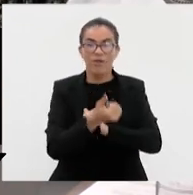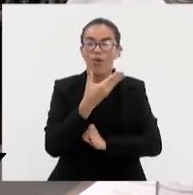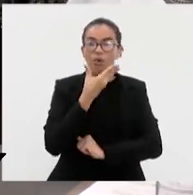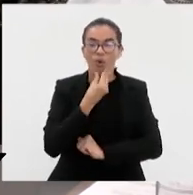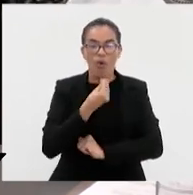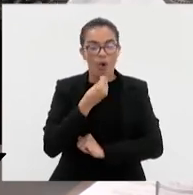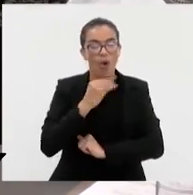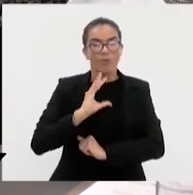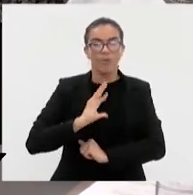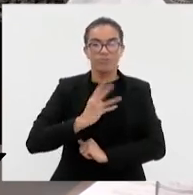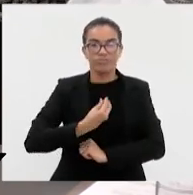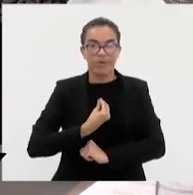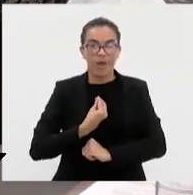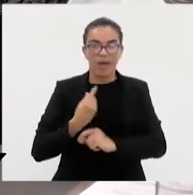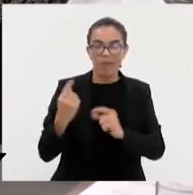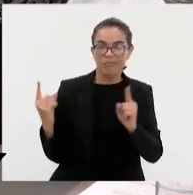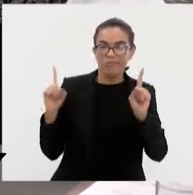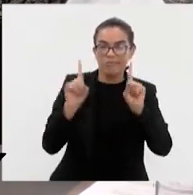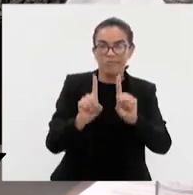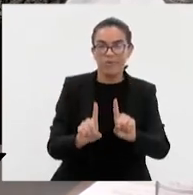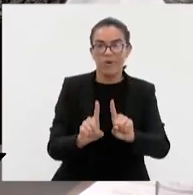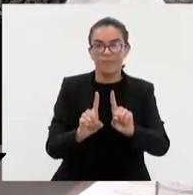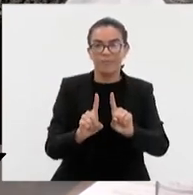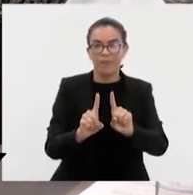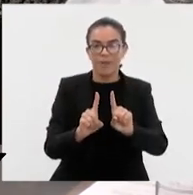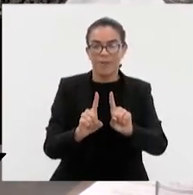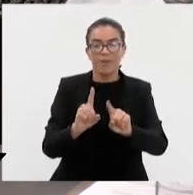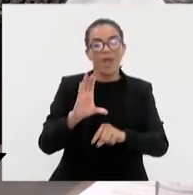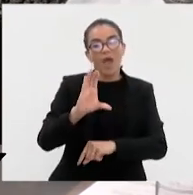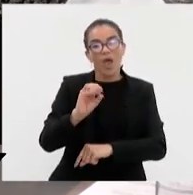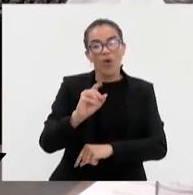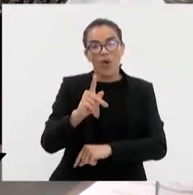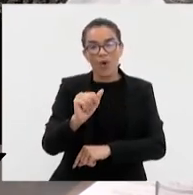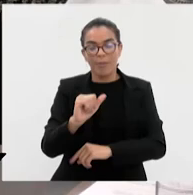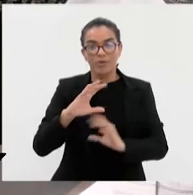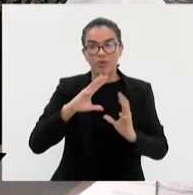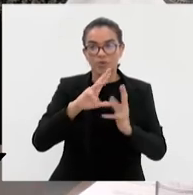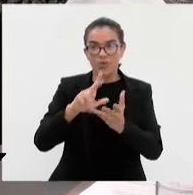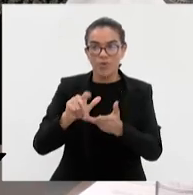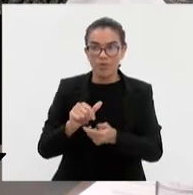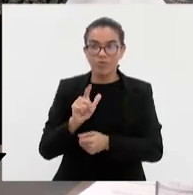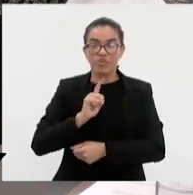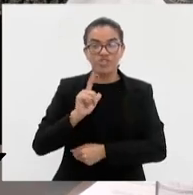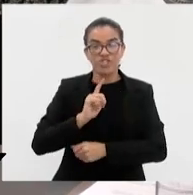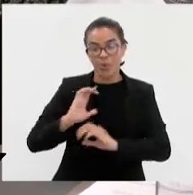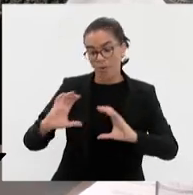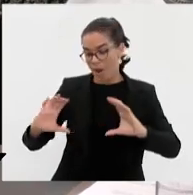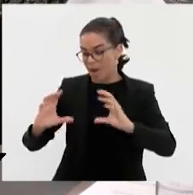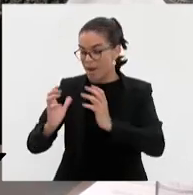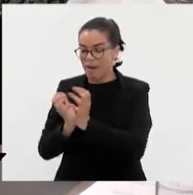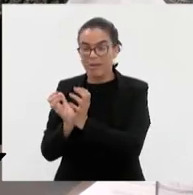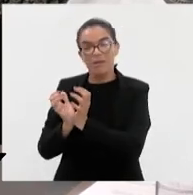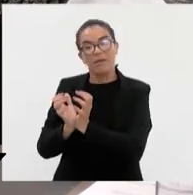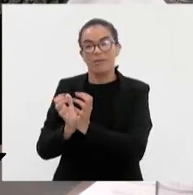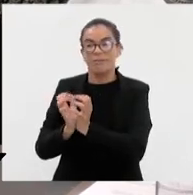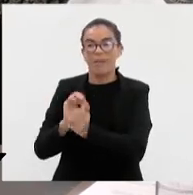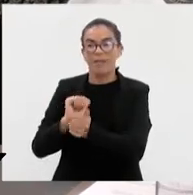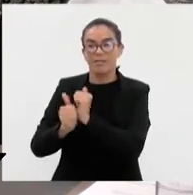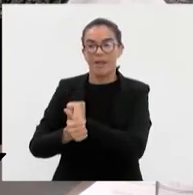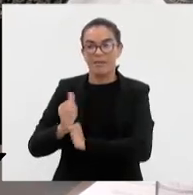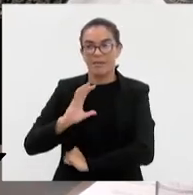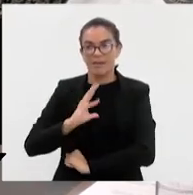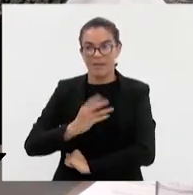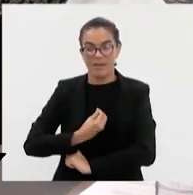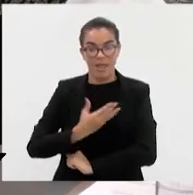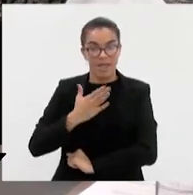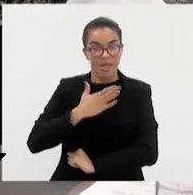numa mulher trans e colocar para competir. A Copa do Mundo, ano passado de natação, já abriu uma categoria aberta para atleta trans. Eu